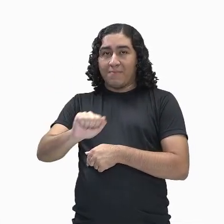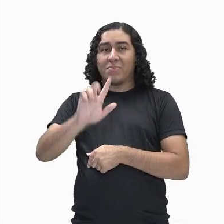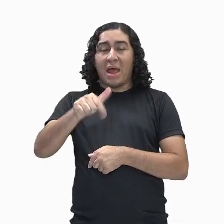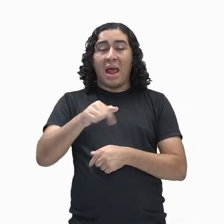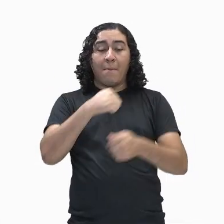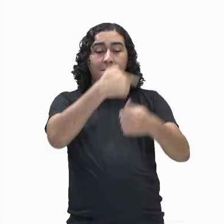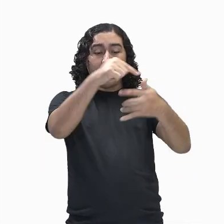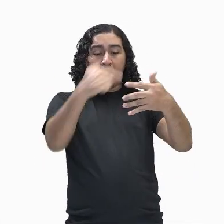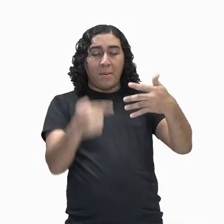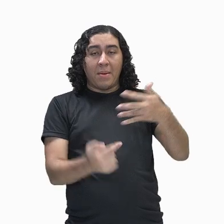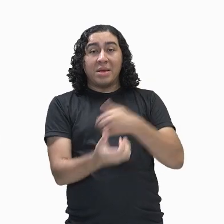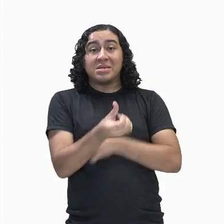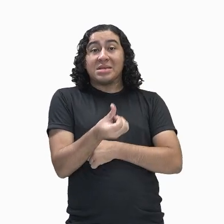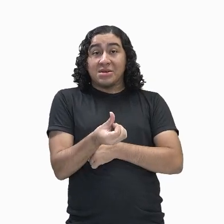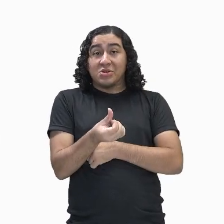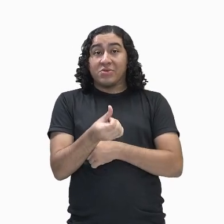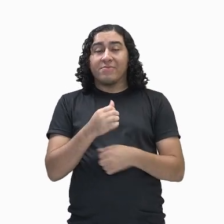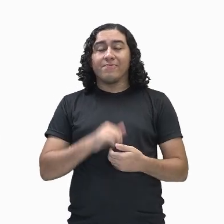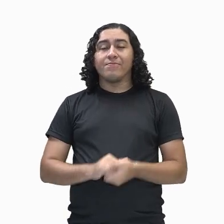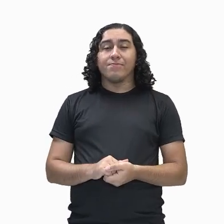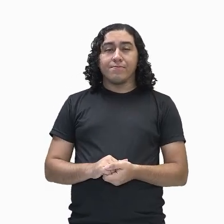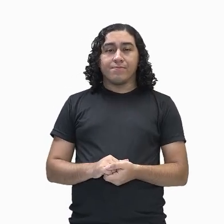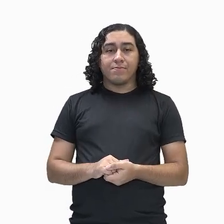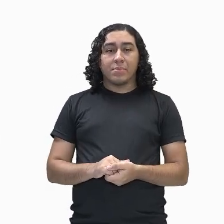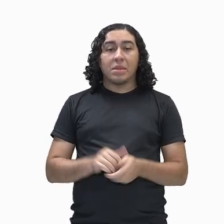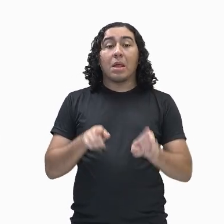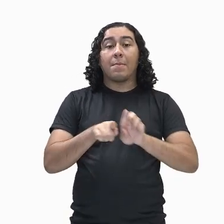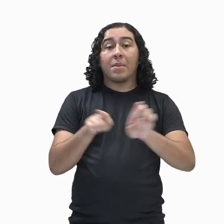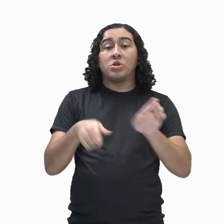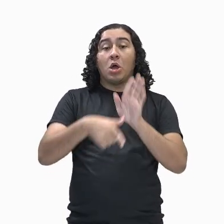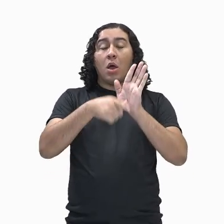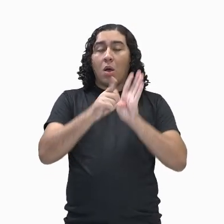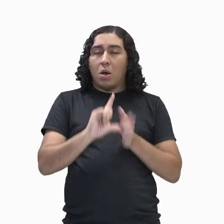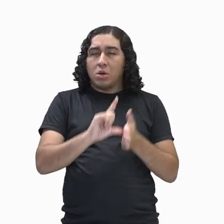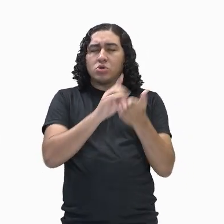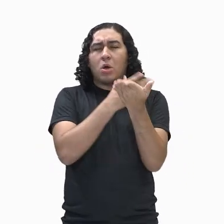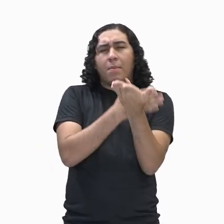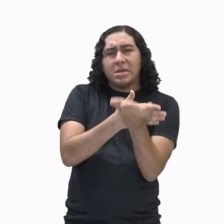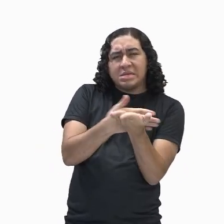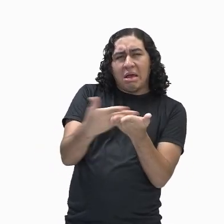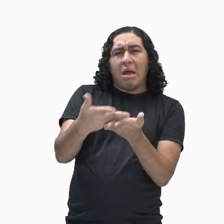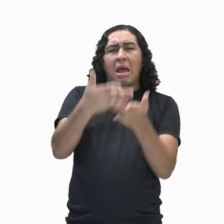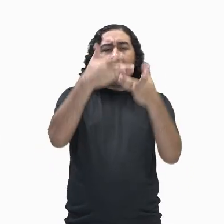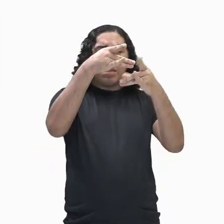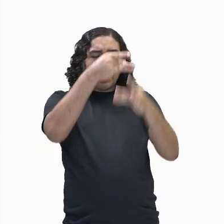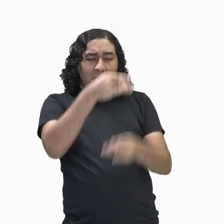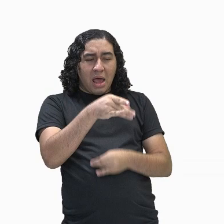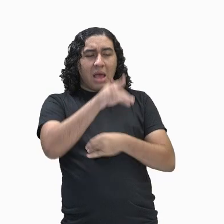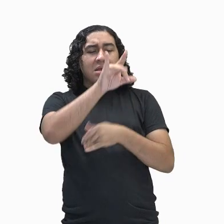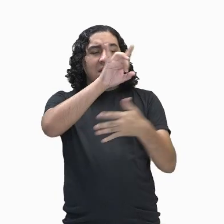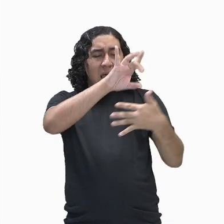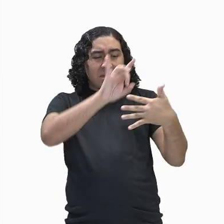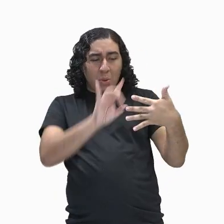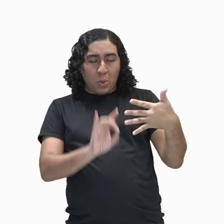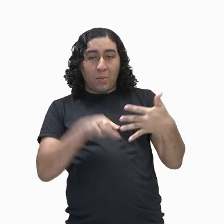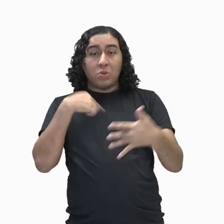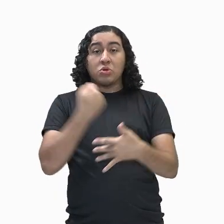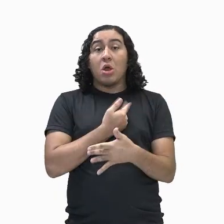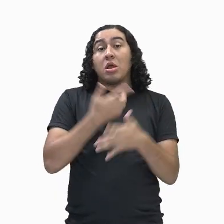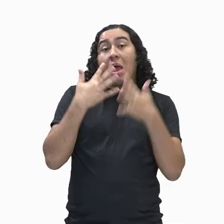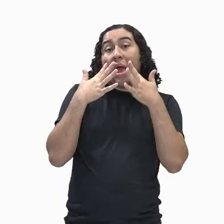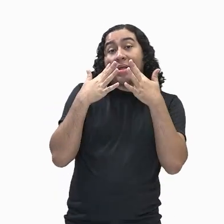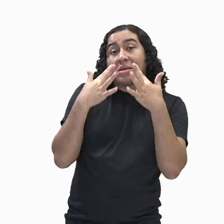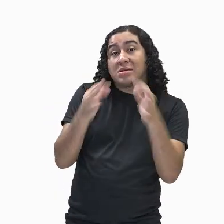biomas brasileiros. E antes de a gente iniciar falando sobre cada bioma, a gente vai observar